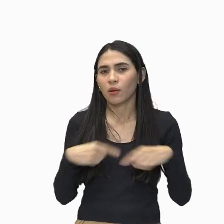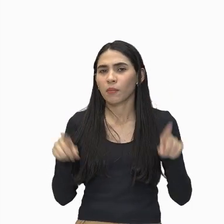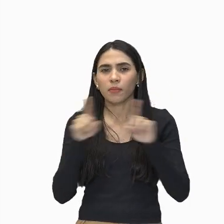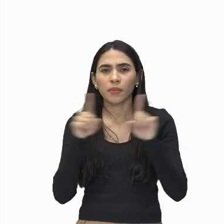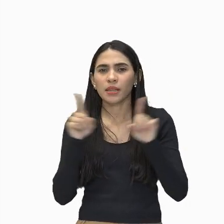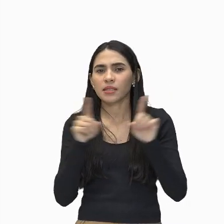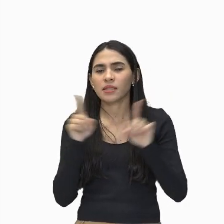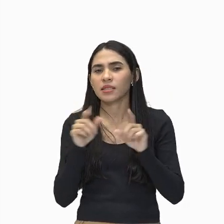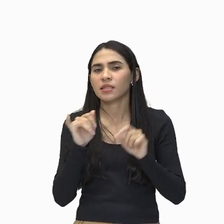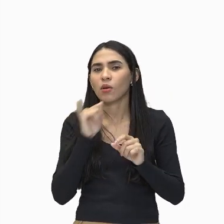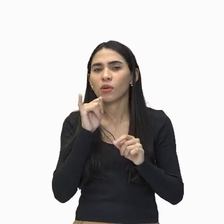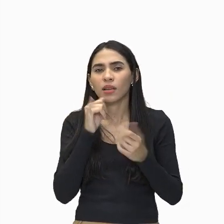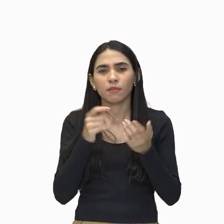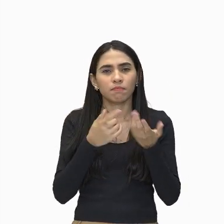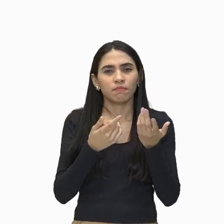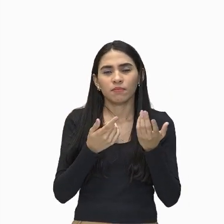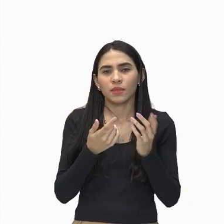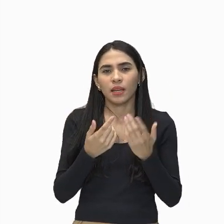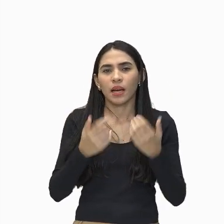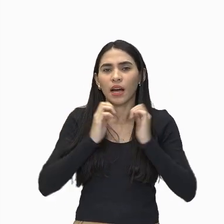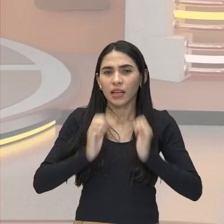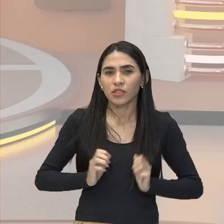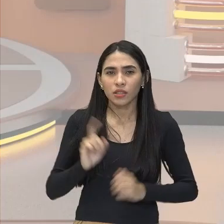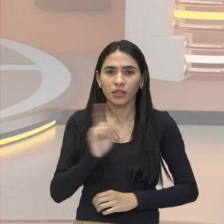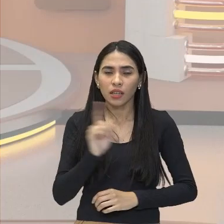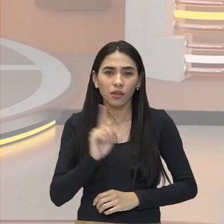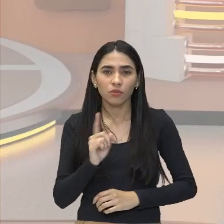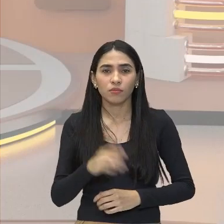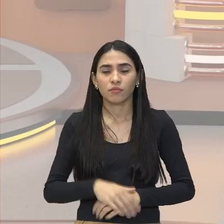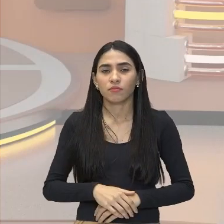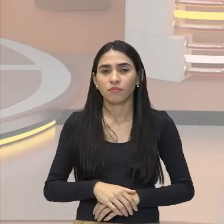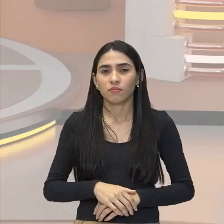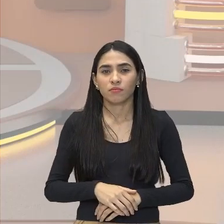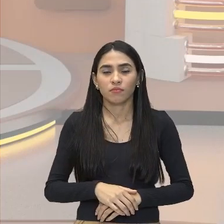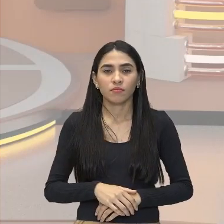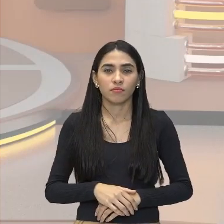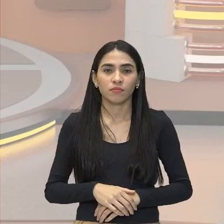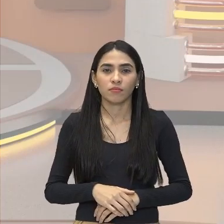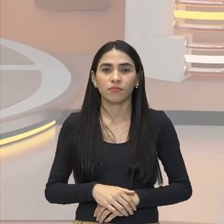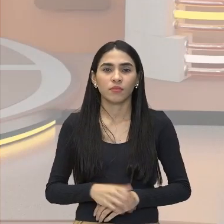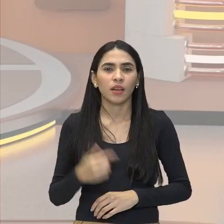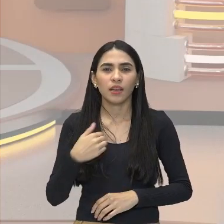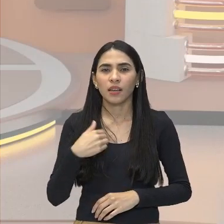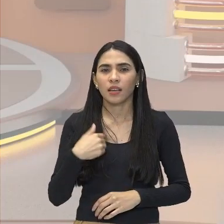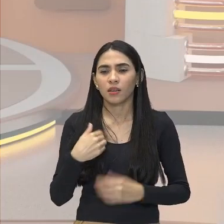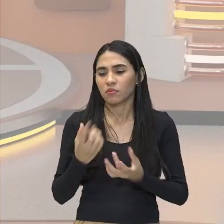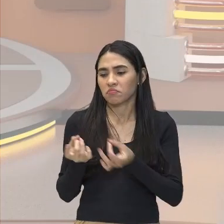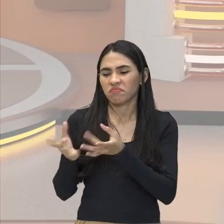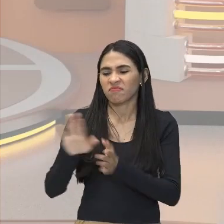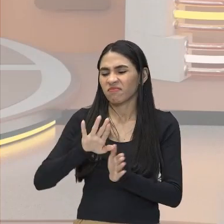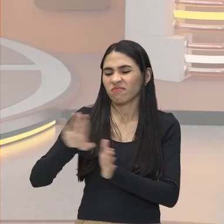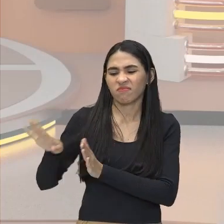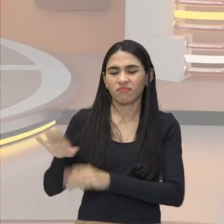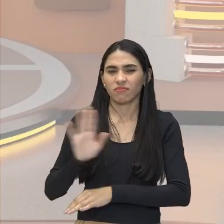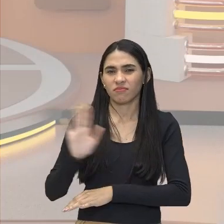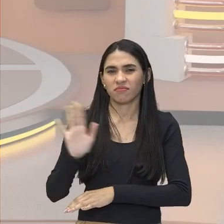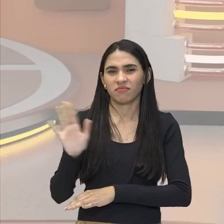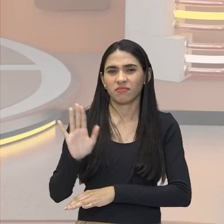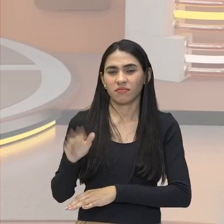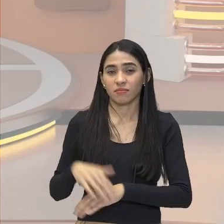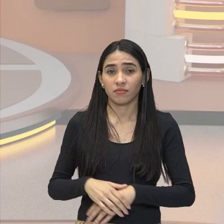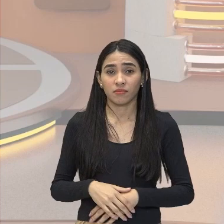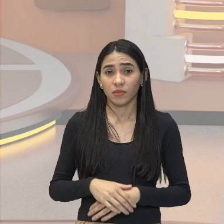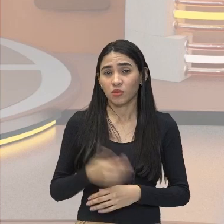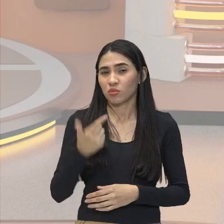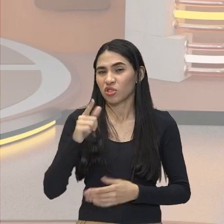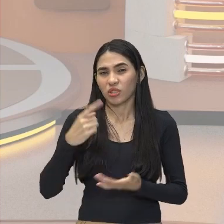Se engaja de uma maneira, né? Assim, sem maiores dramas. Não, deixei já. Não estava comprometido